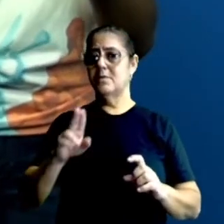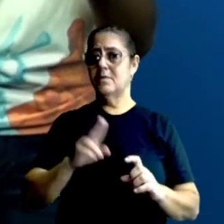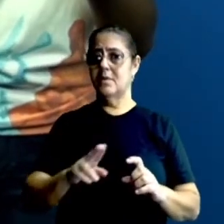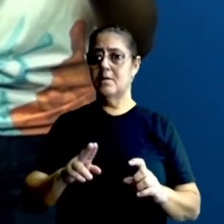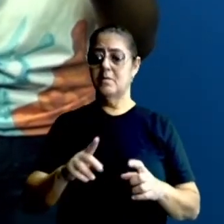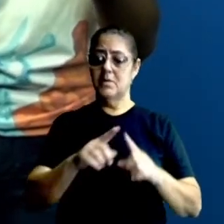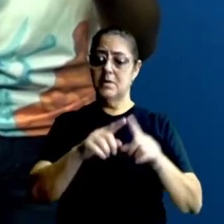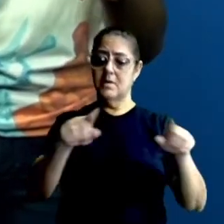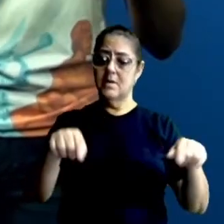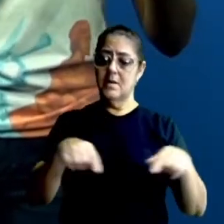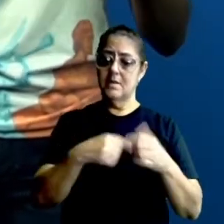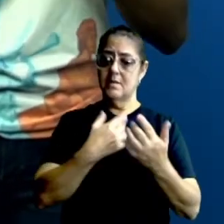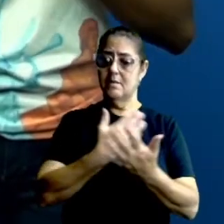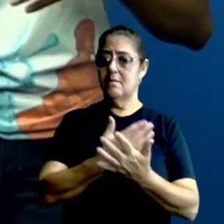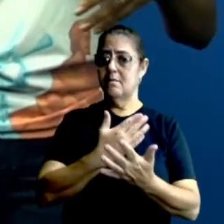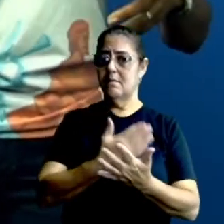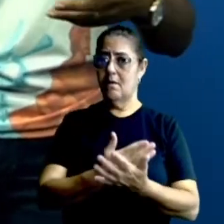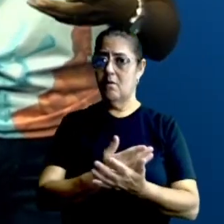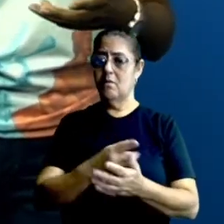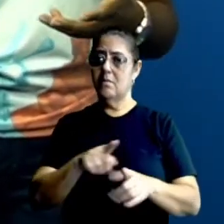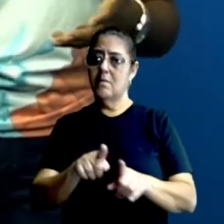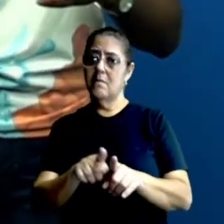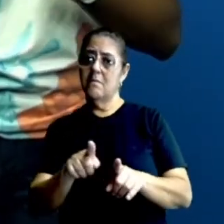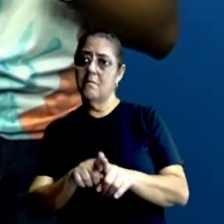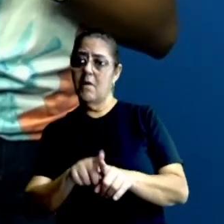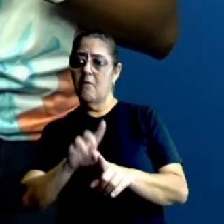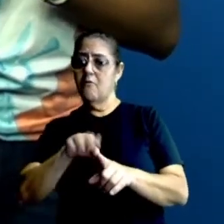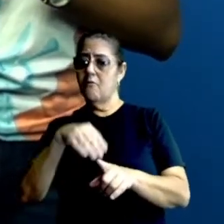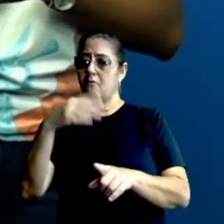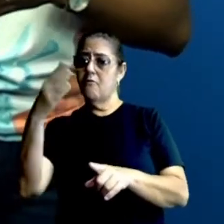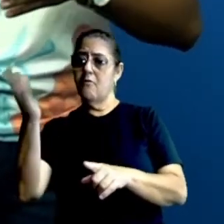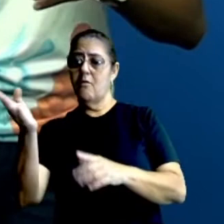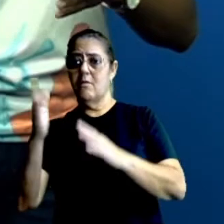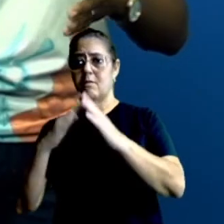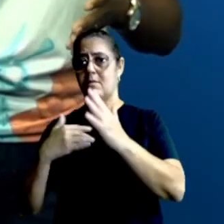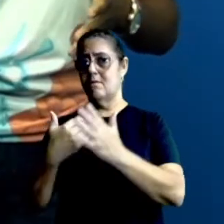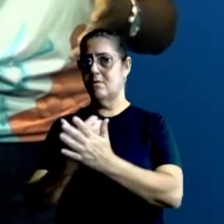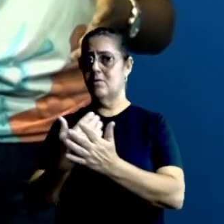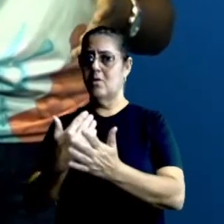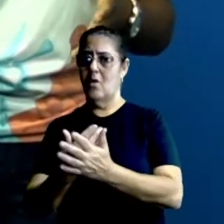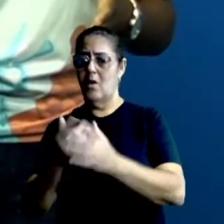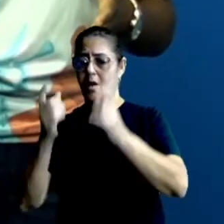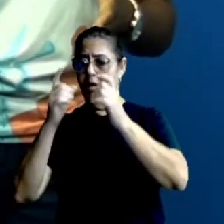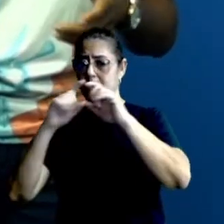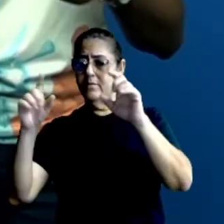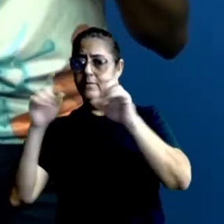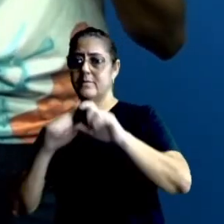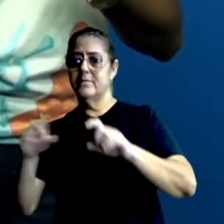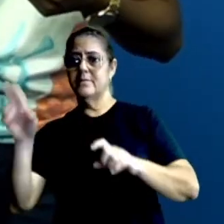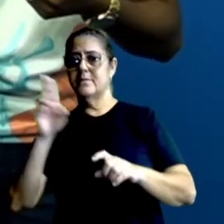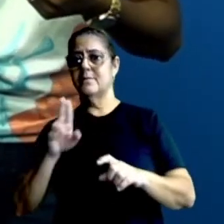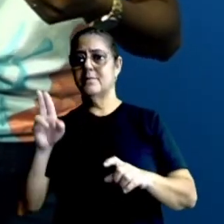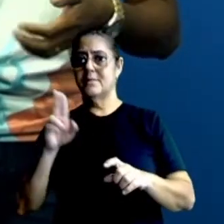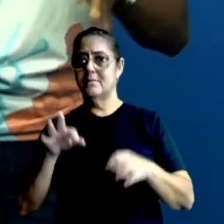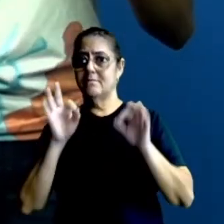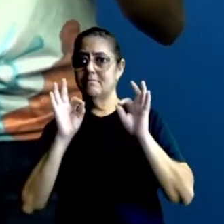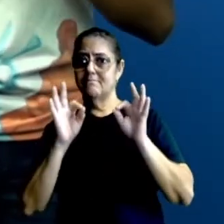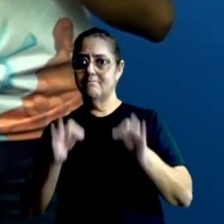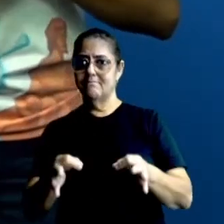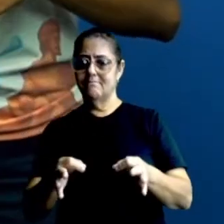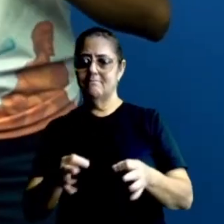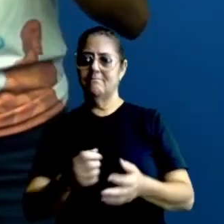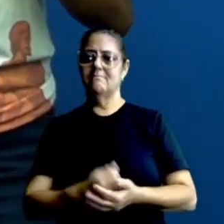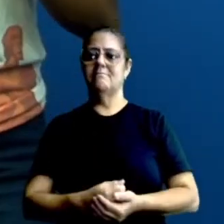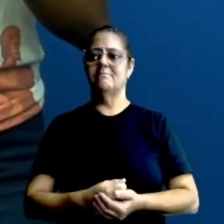tanto na sala de aula quando ela tem uma conversa fora da sala de aulas pode utilizar essas frases certo